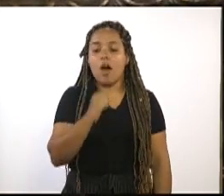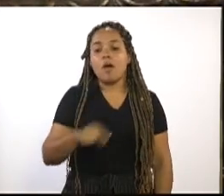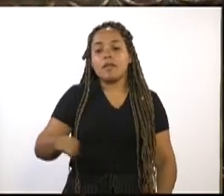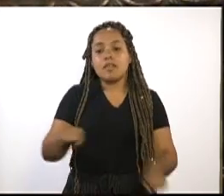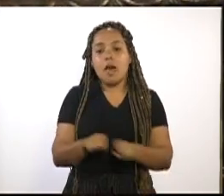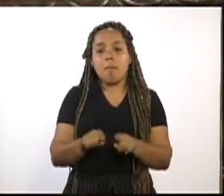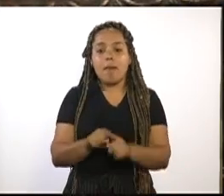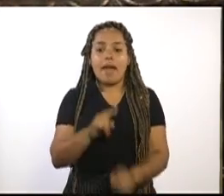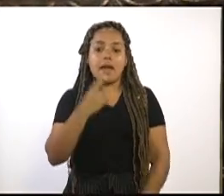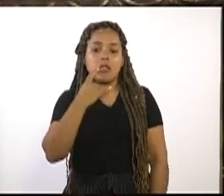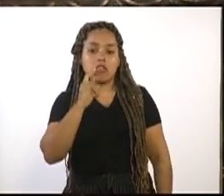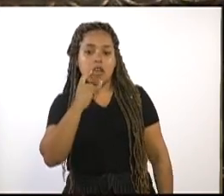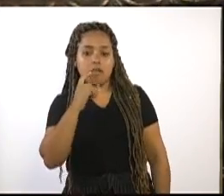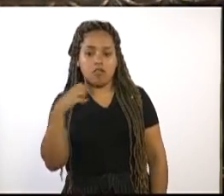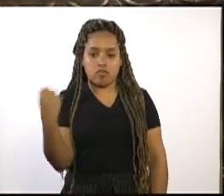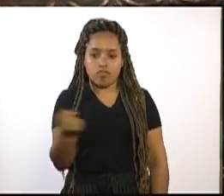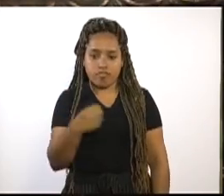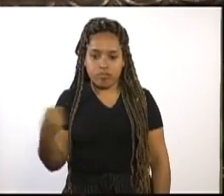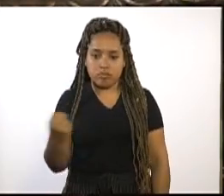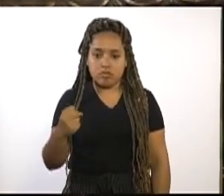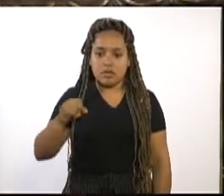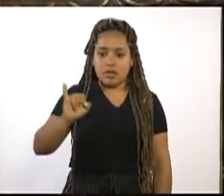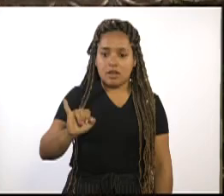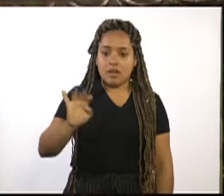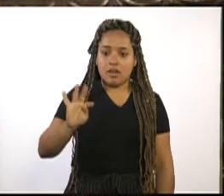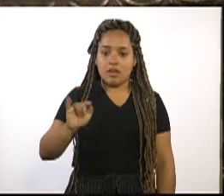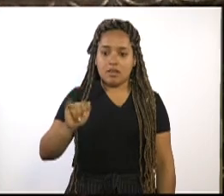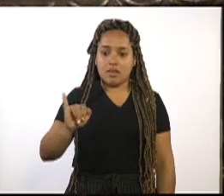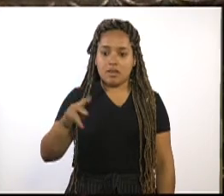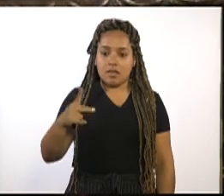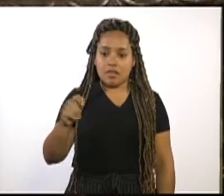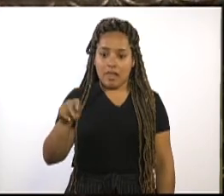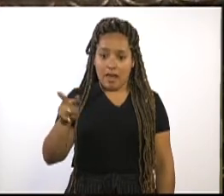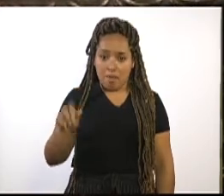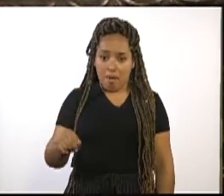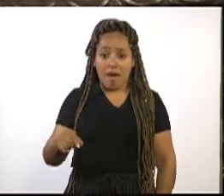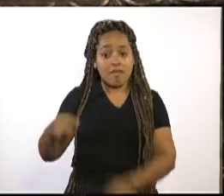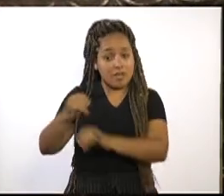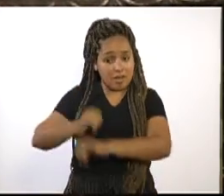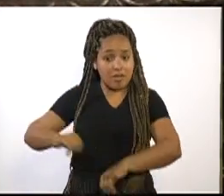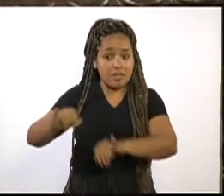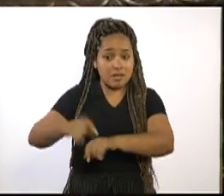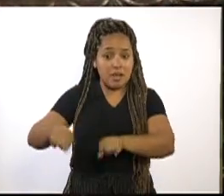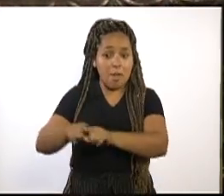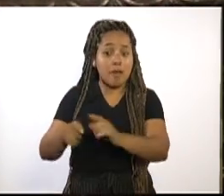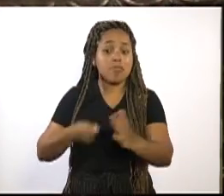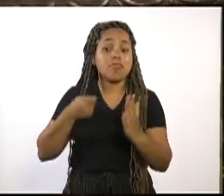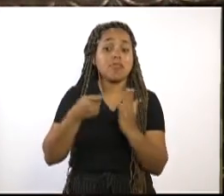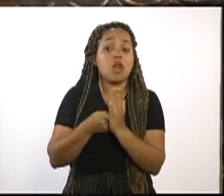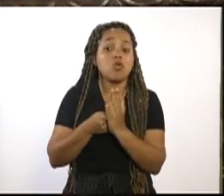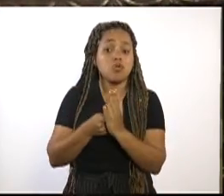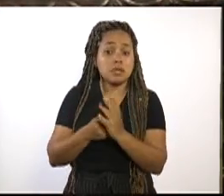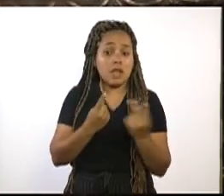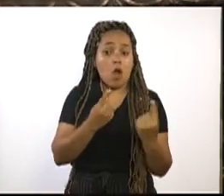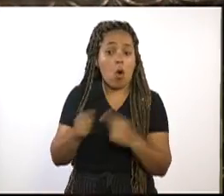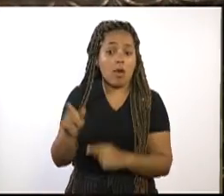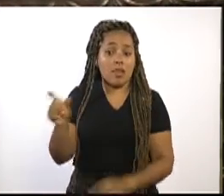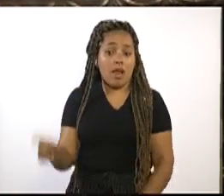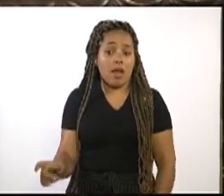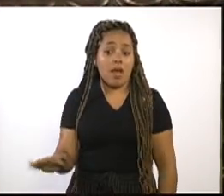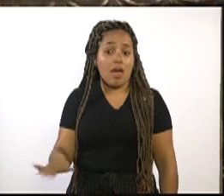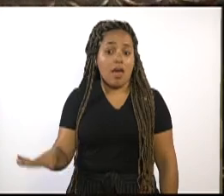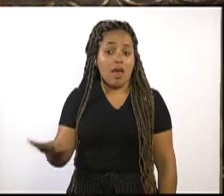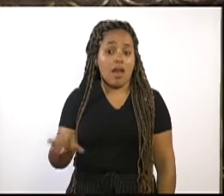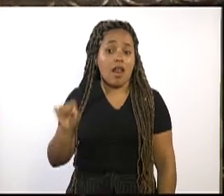logo que acabou o carnaval, foi noticiada a denúncia em relação